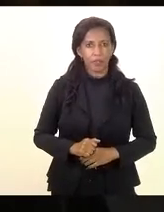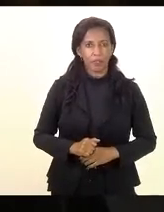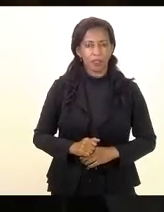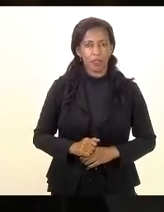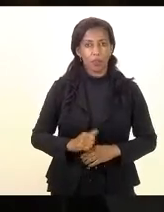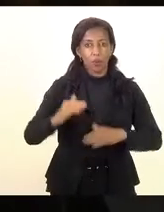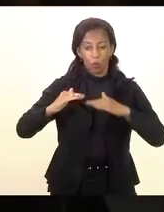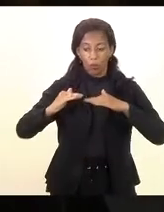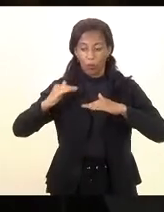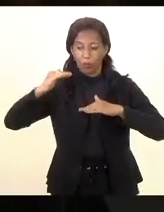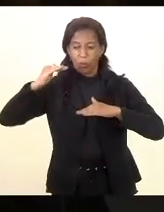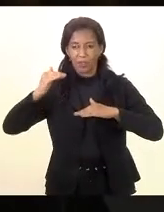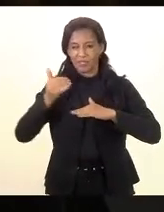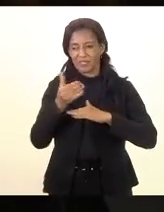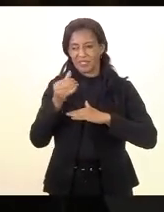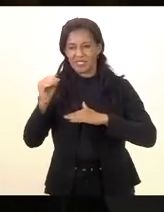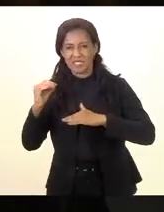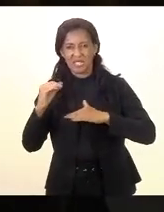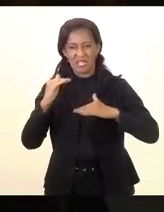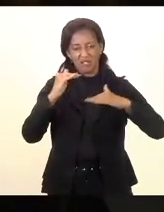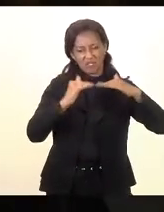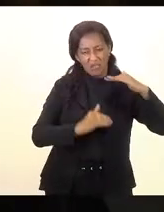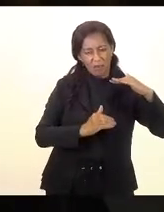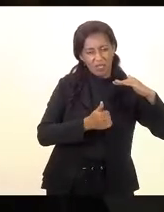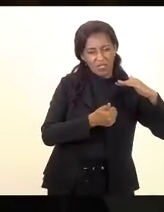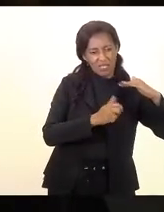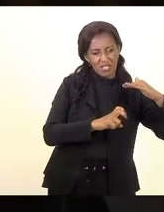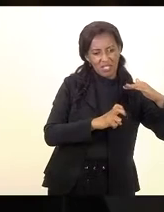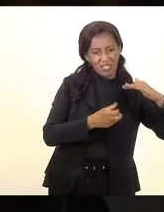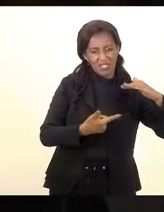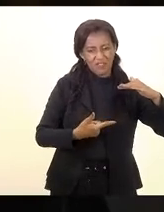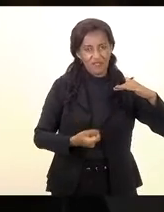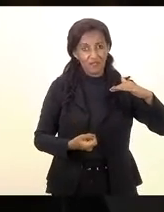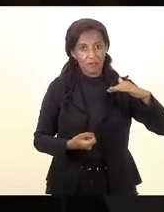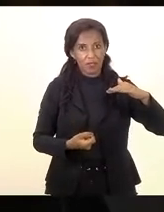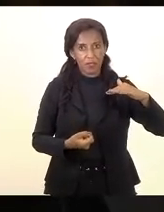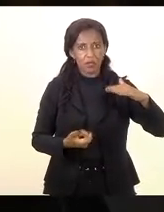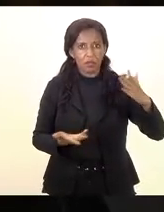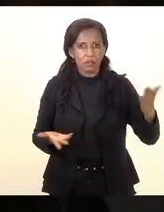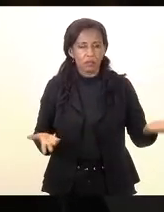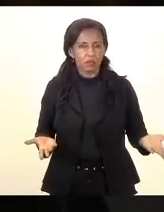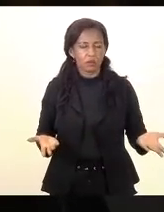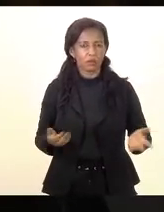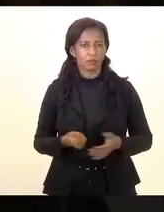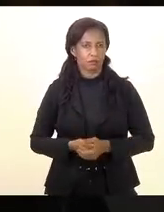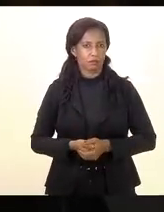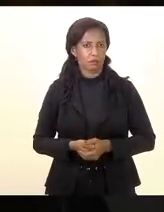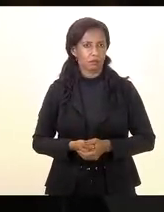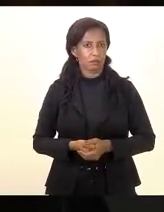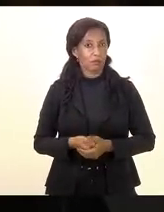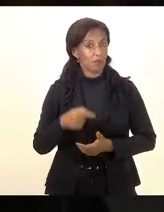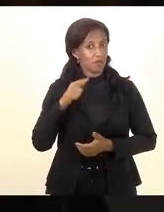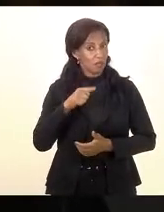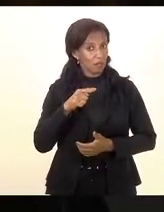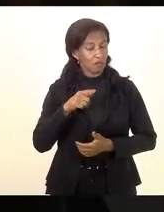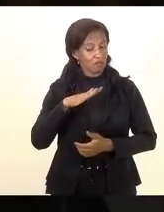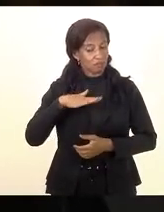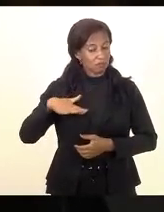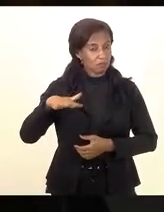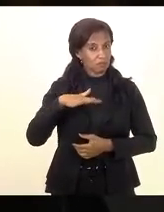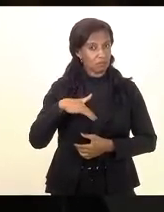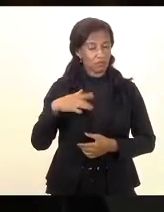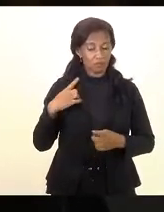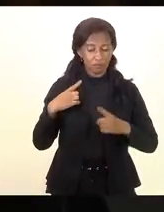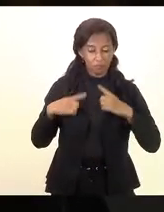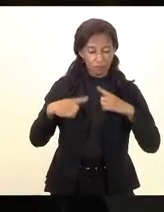tem dias que fica ao redor de 15 20 mil estudantes de uma rede de mais de 700 então nesse cenário o nosso